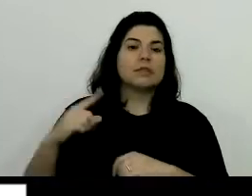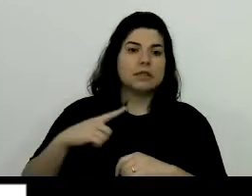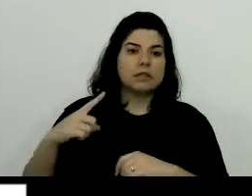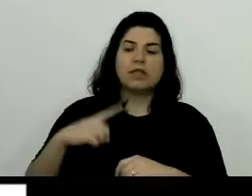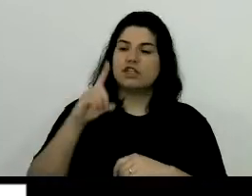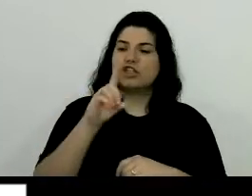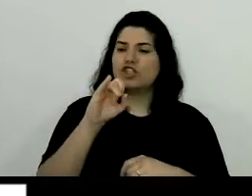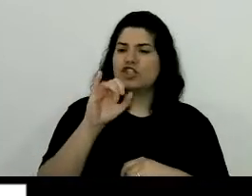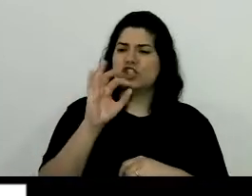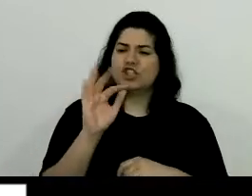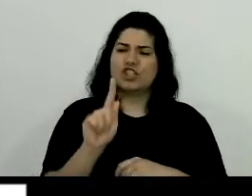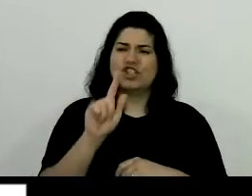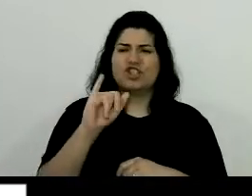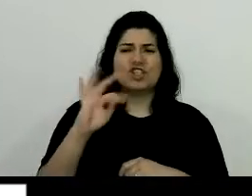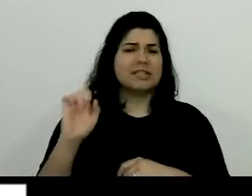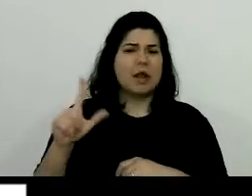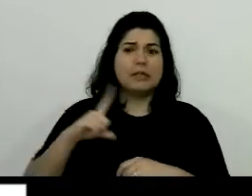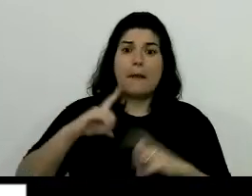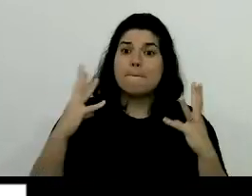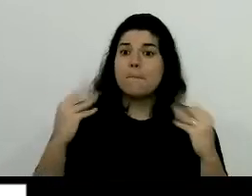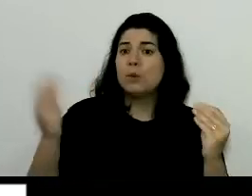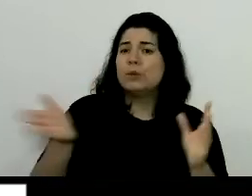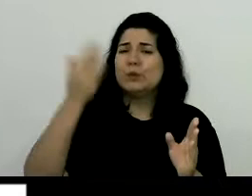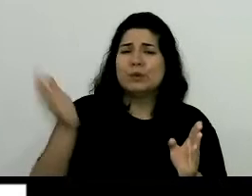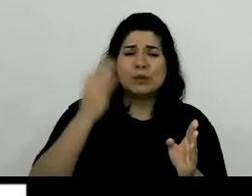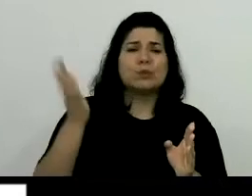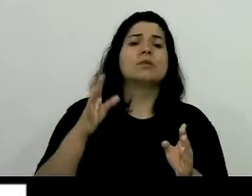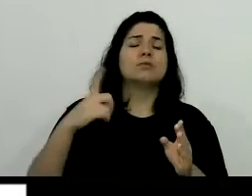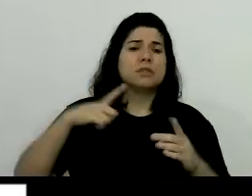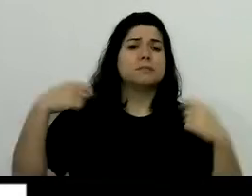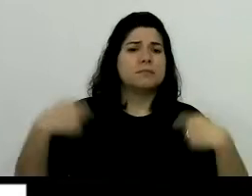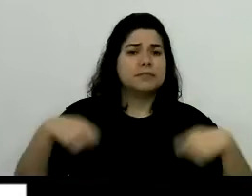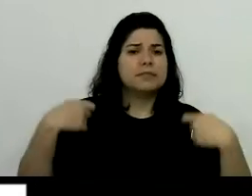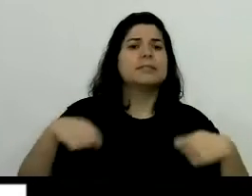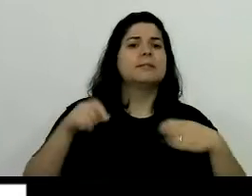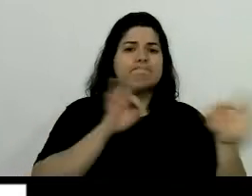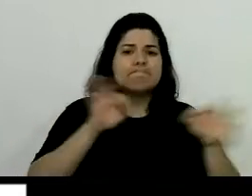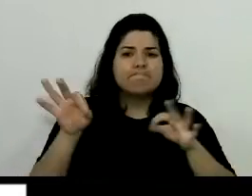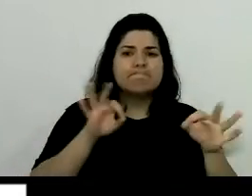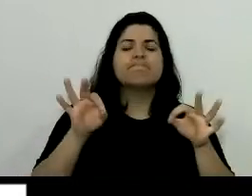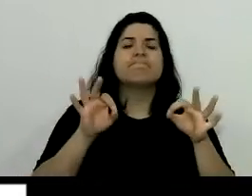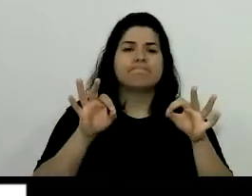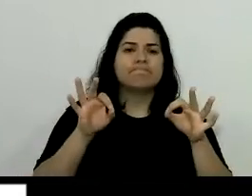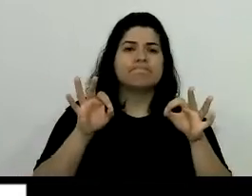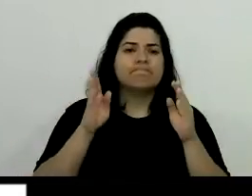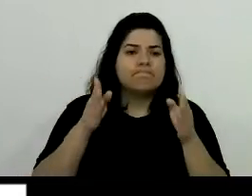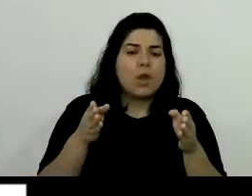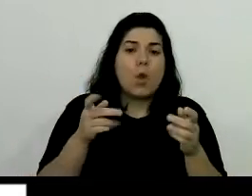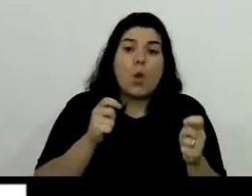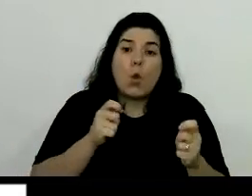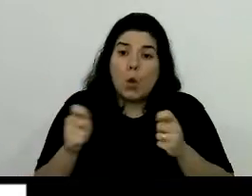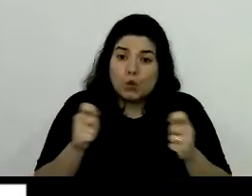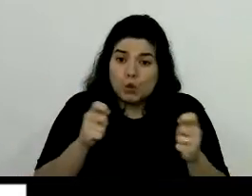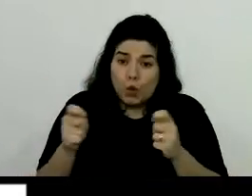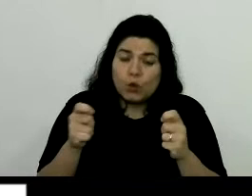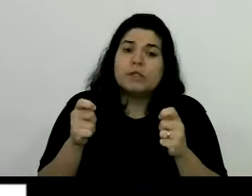é muita produção, pessoalmente, institucionalmente, precisamos formalizar essa produção. Controle da produção é